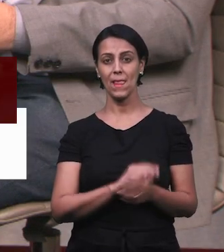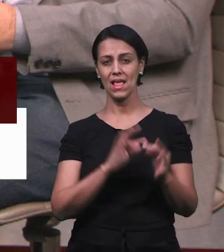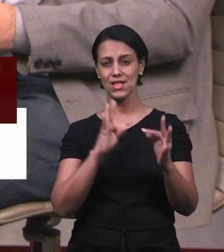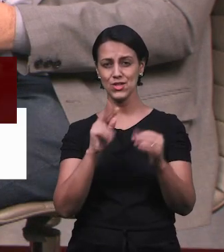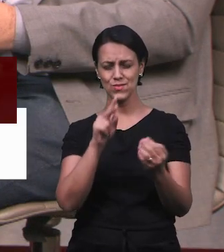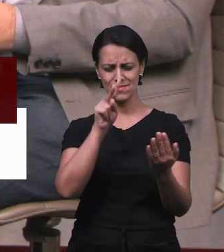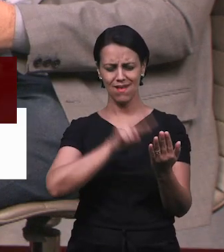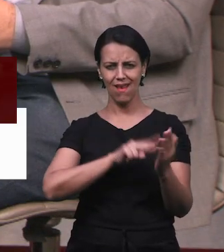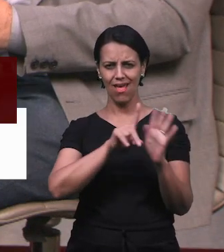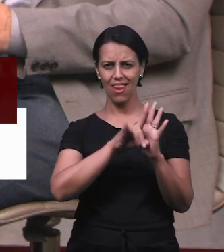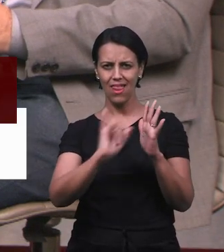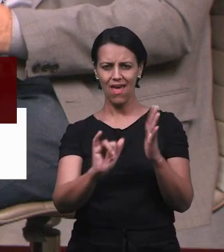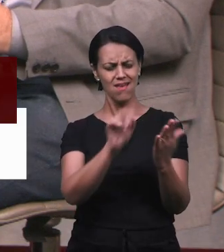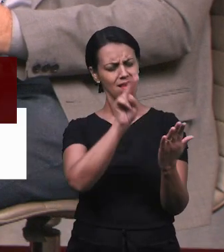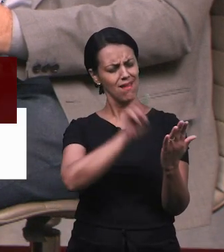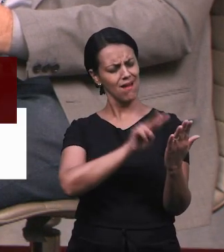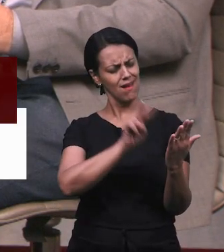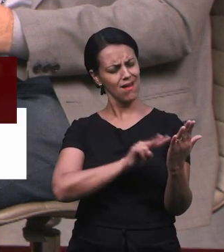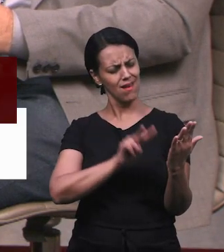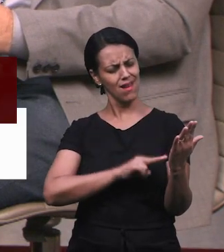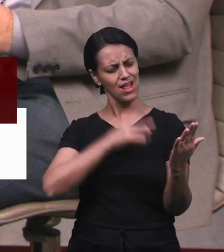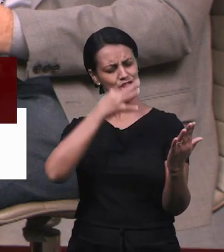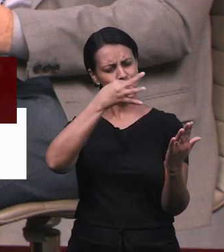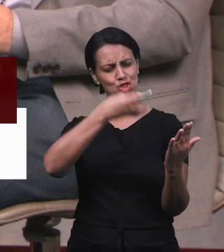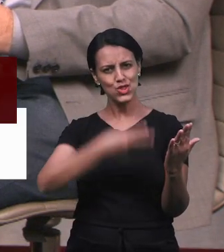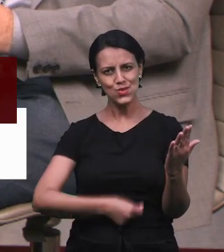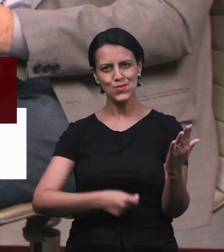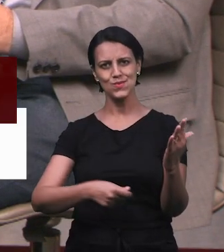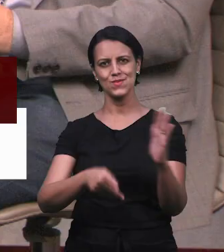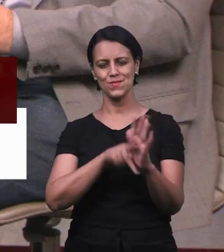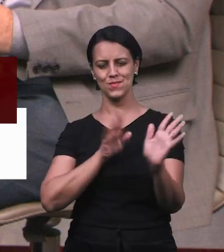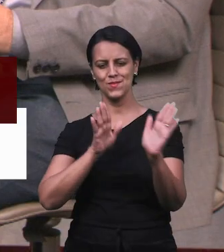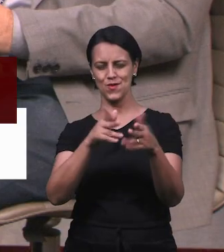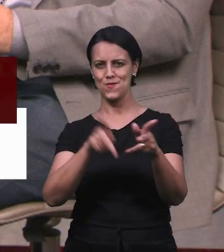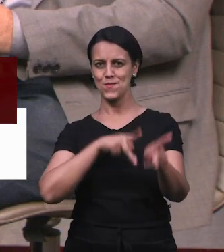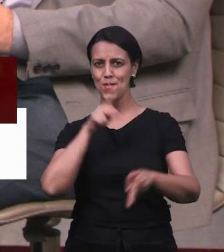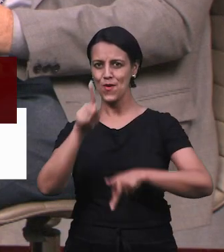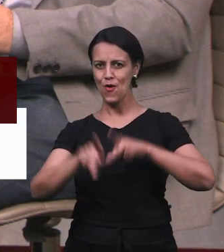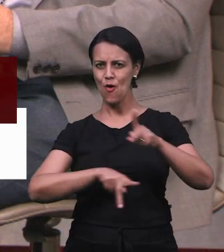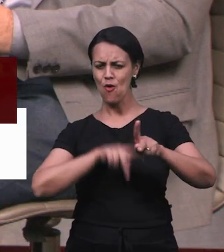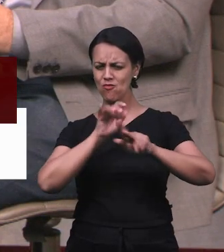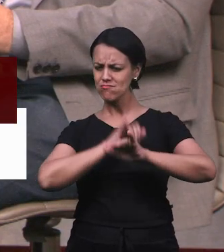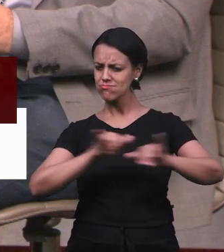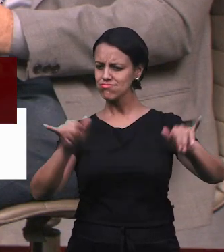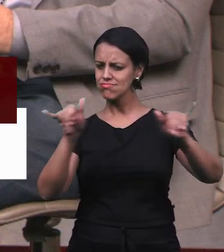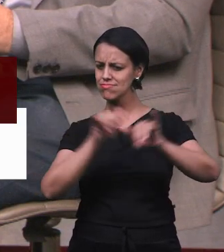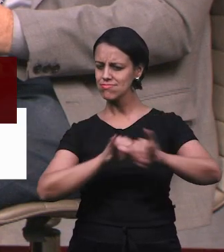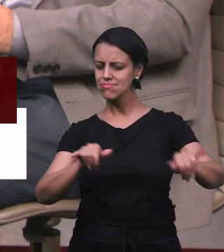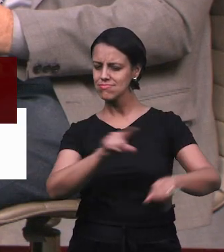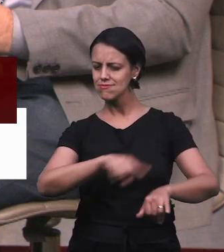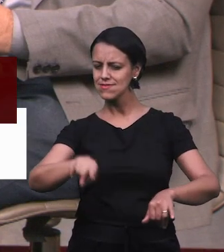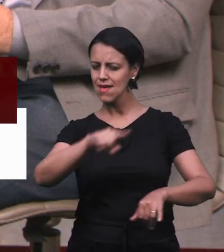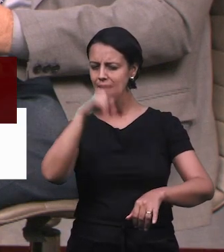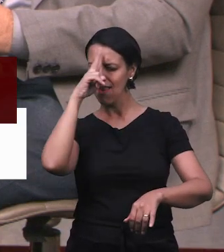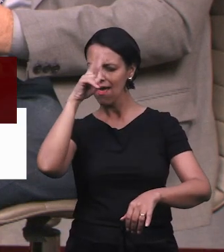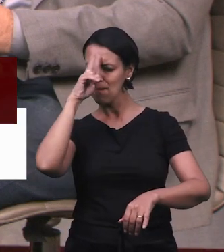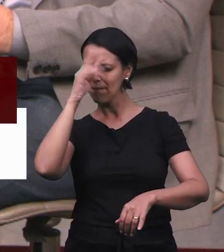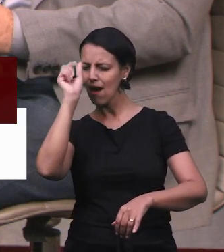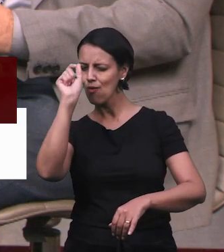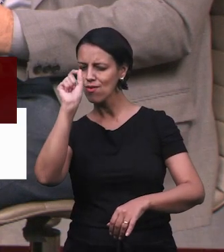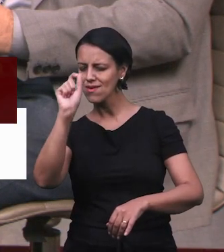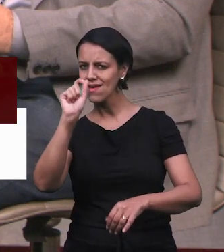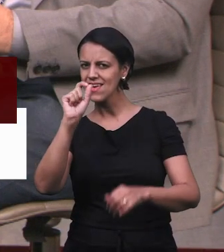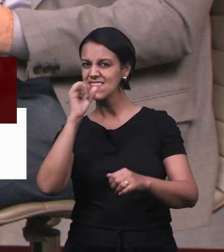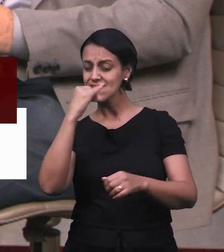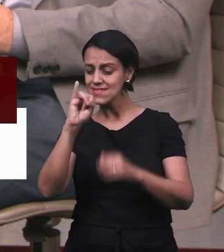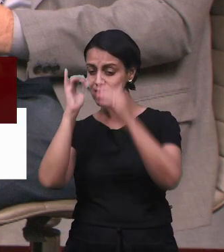lida novamente para o povo e mais uma vez marcado para o povo de Israel que, obedecendo, havia uma